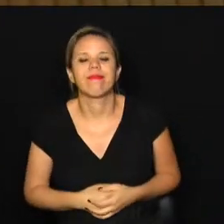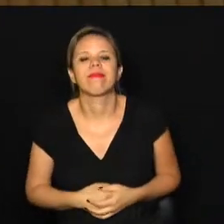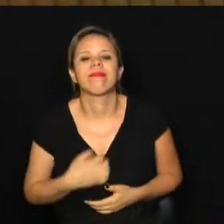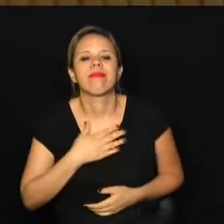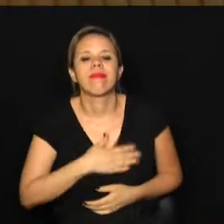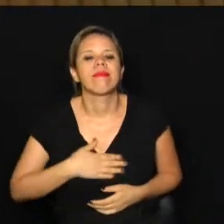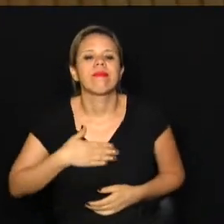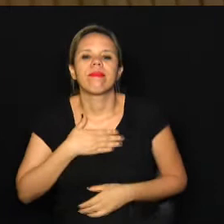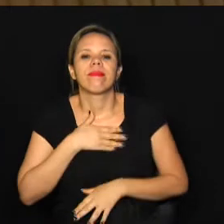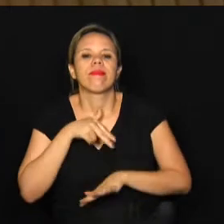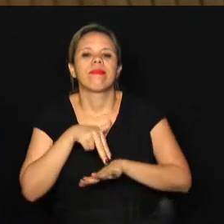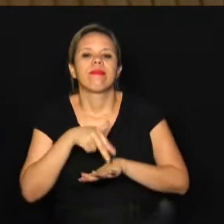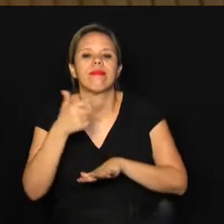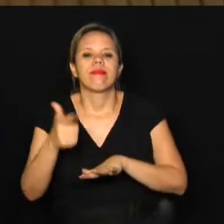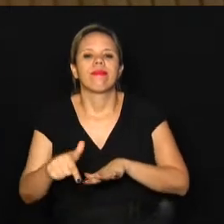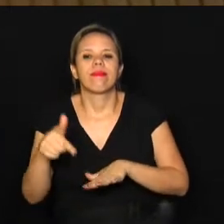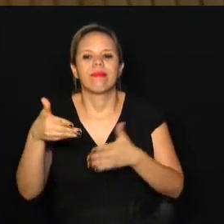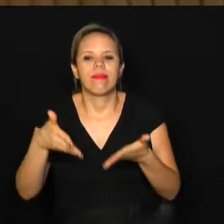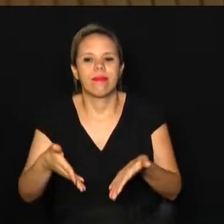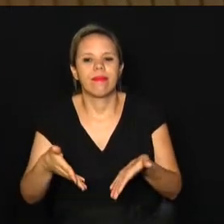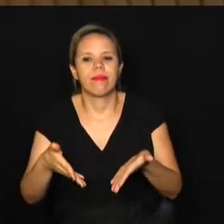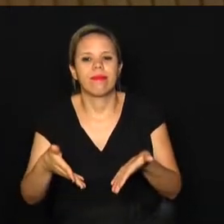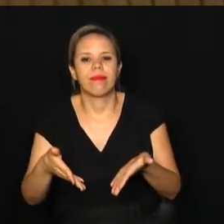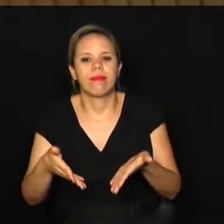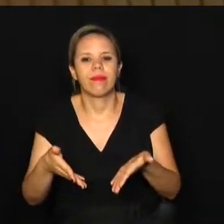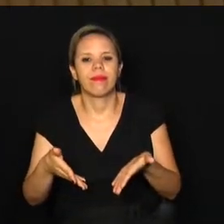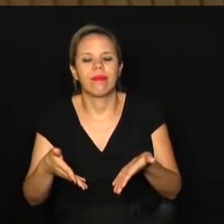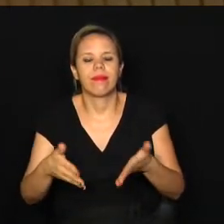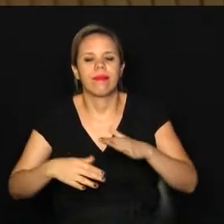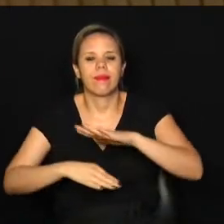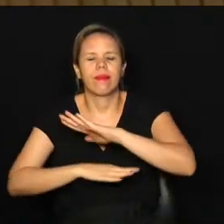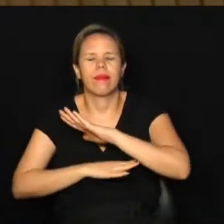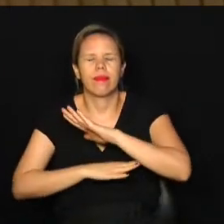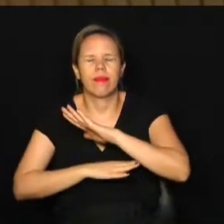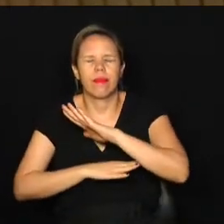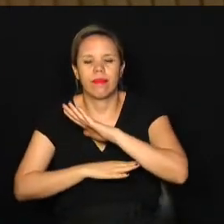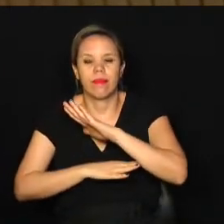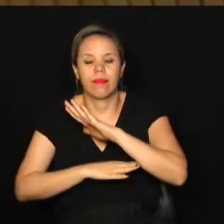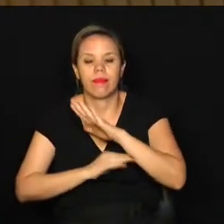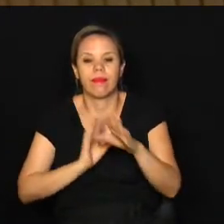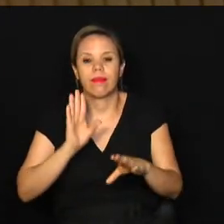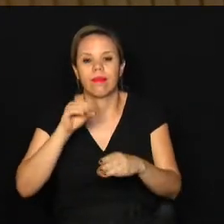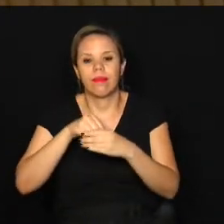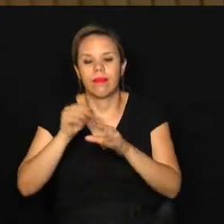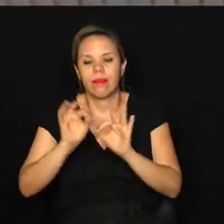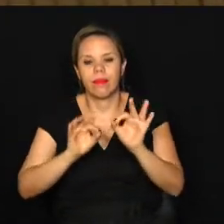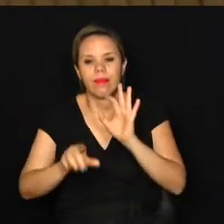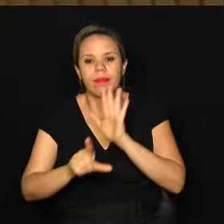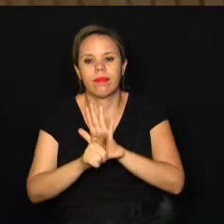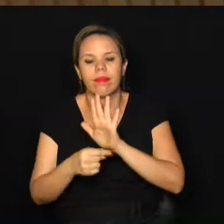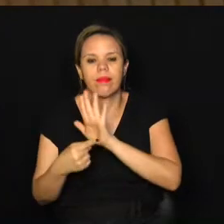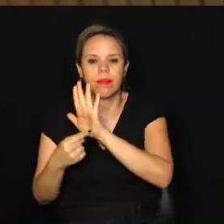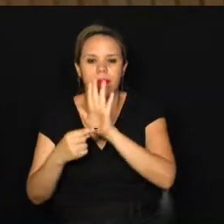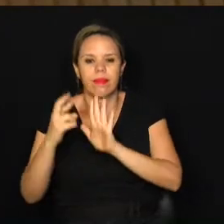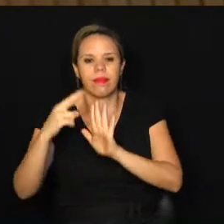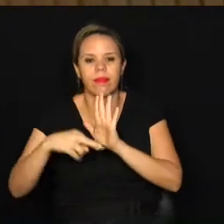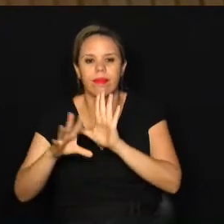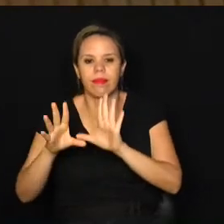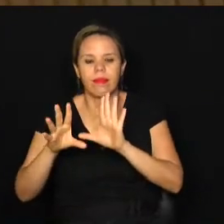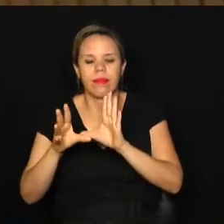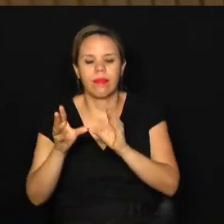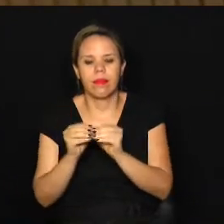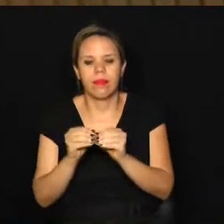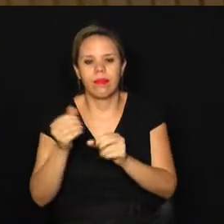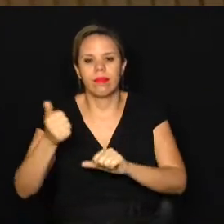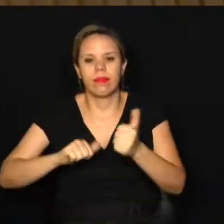estar mais uma vez aqui na Câmara Municipal, nessa Casa de Leis, para apresentar o relatório de avaliação de meta